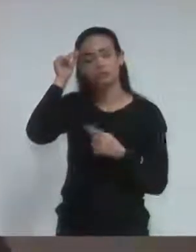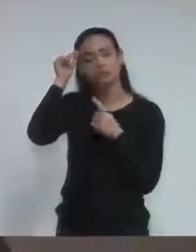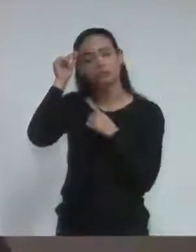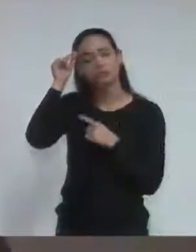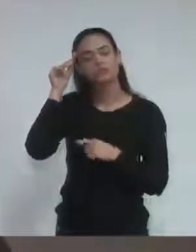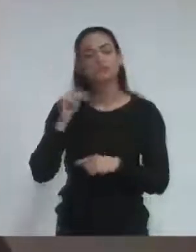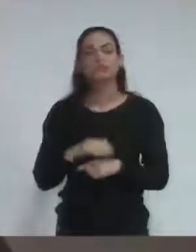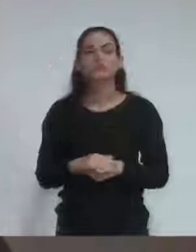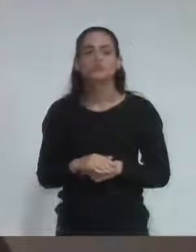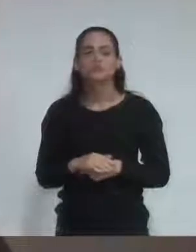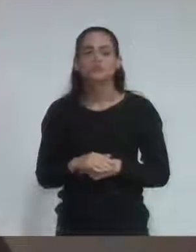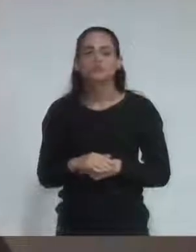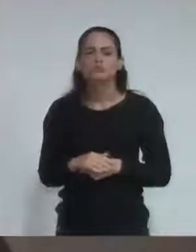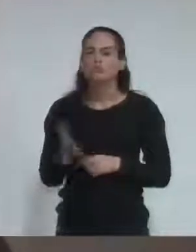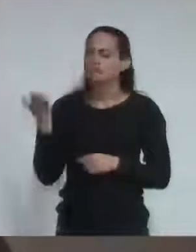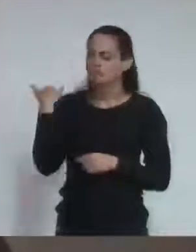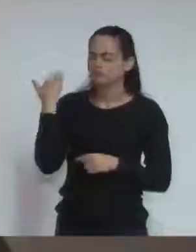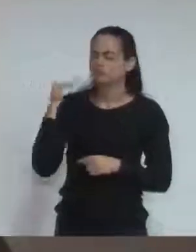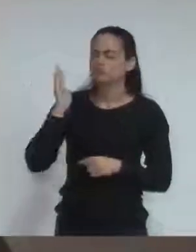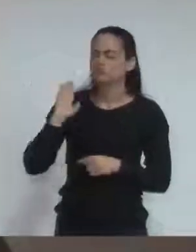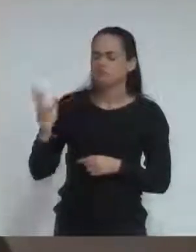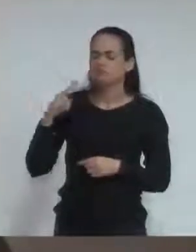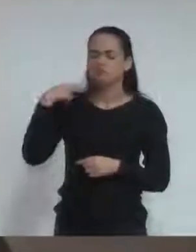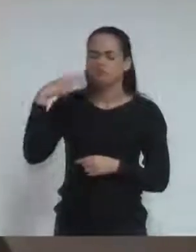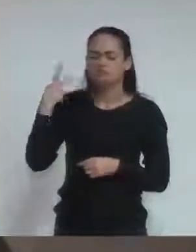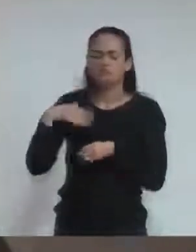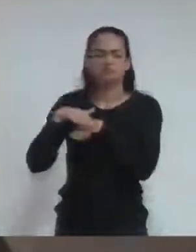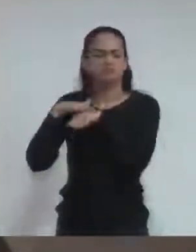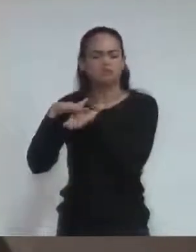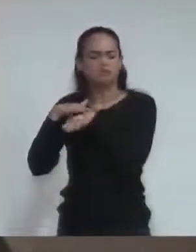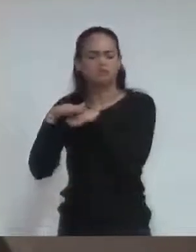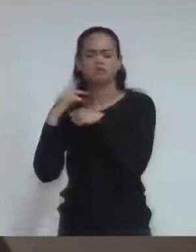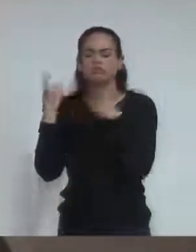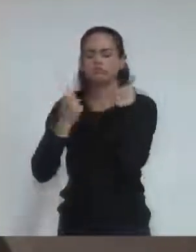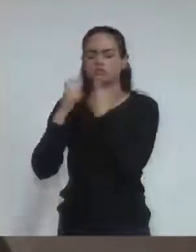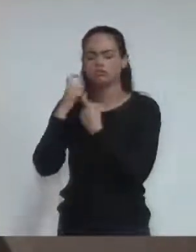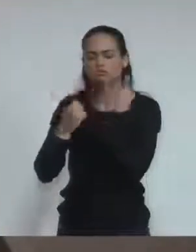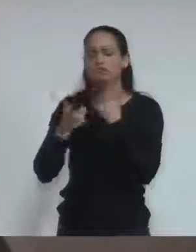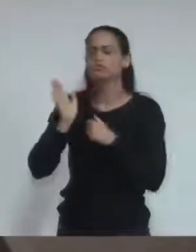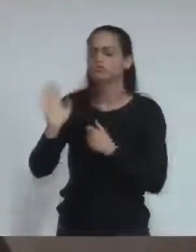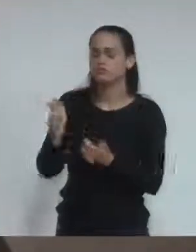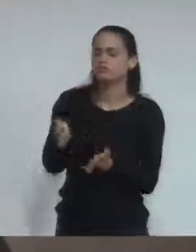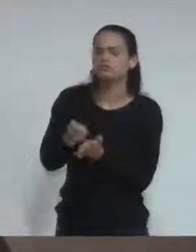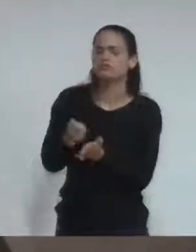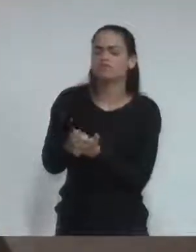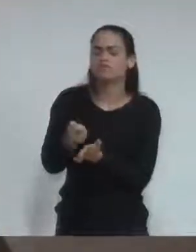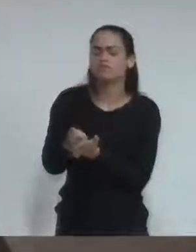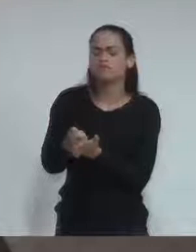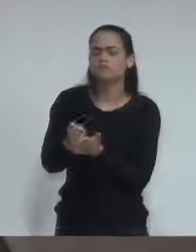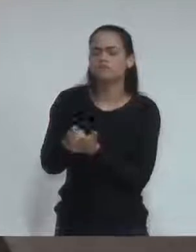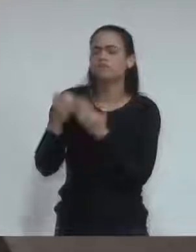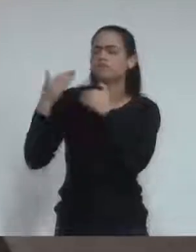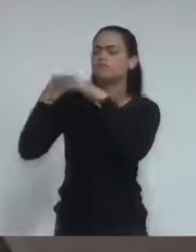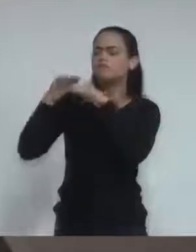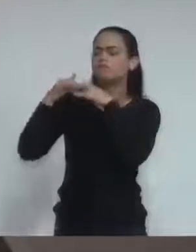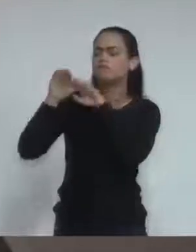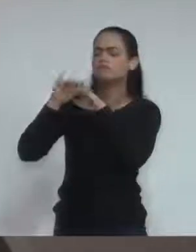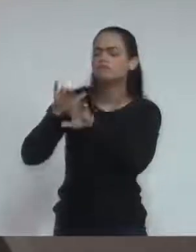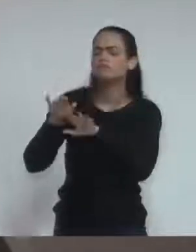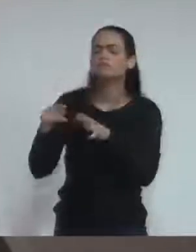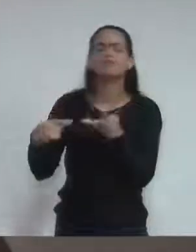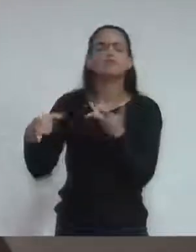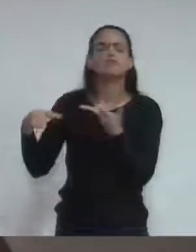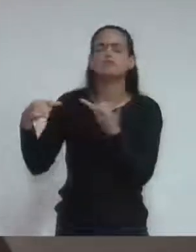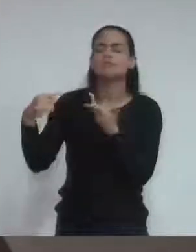vezes, em inúmeras reuniões, os vereadores que participam sabem, o quanto sou crítico, o quanto cobro, sobretudo em relação à atitude, à mudança